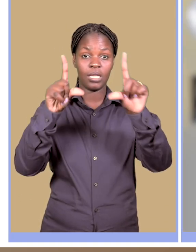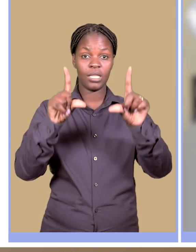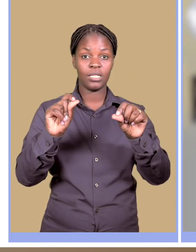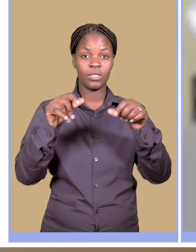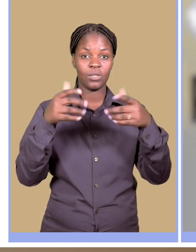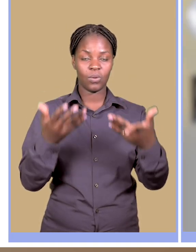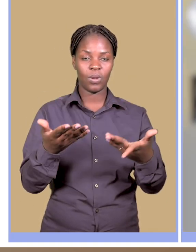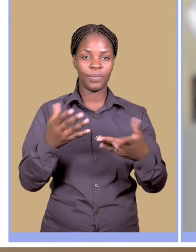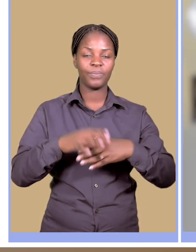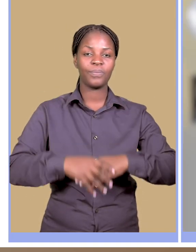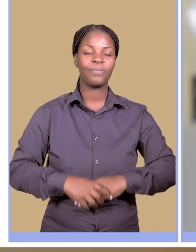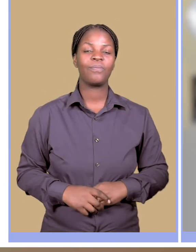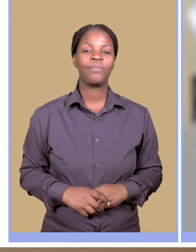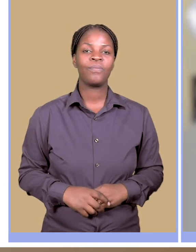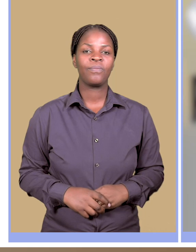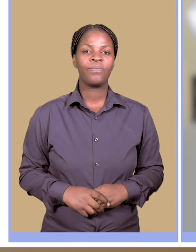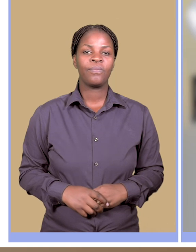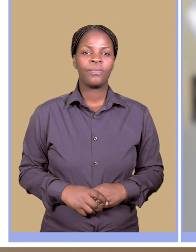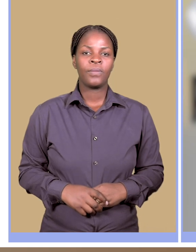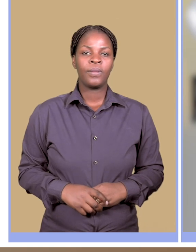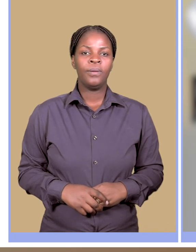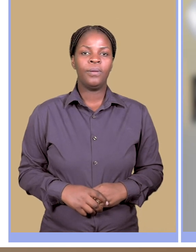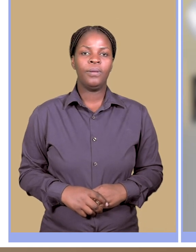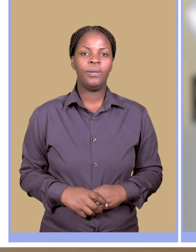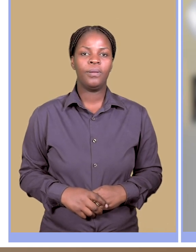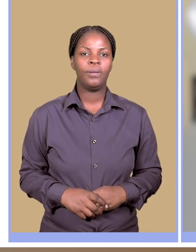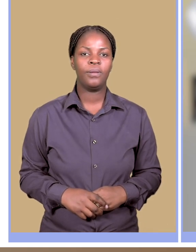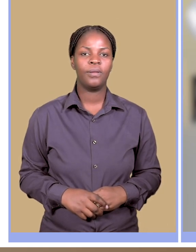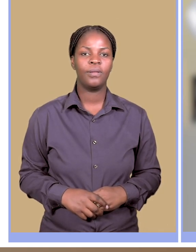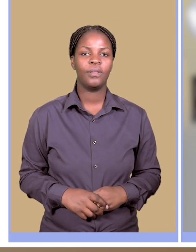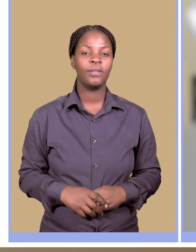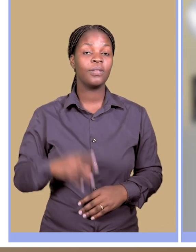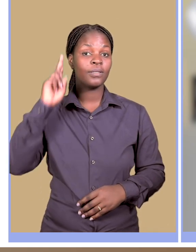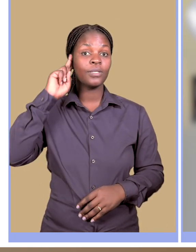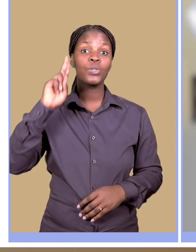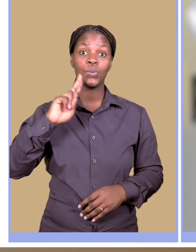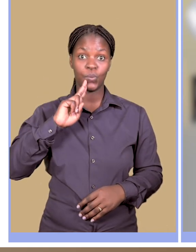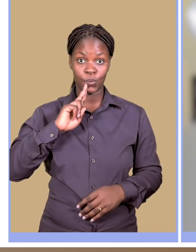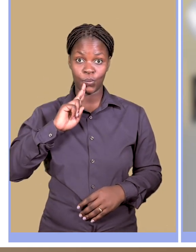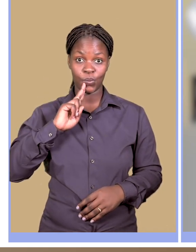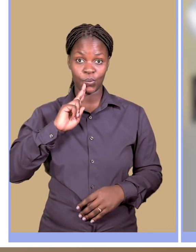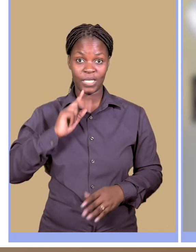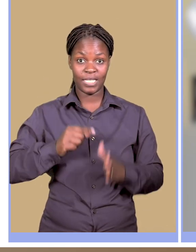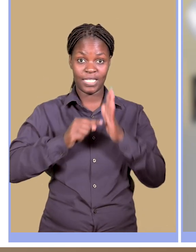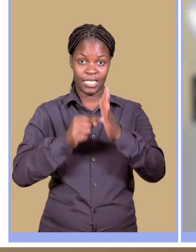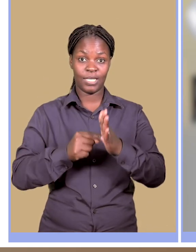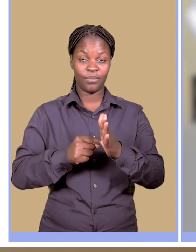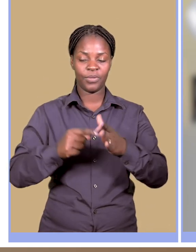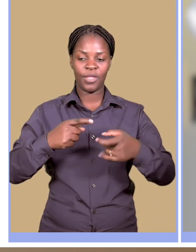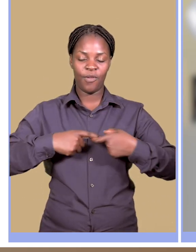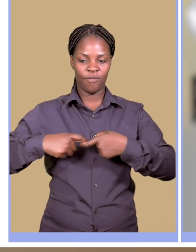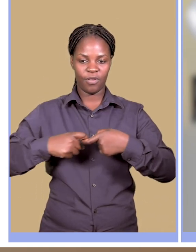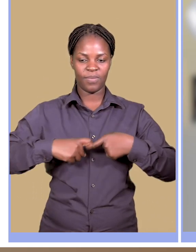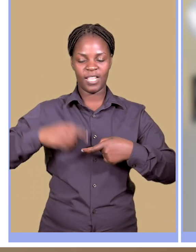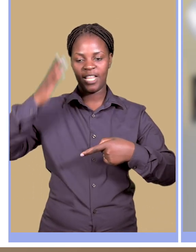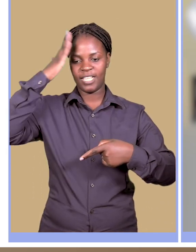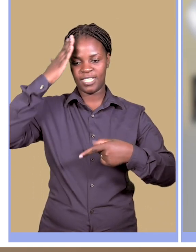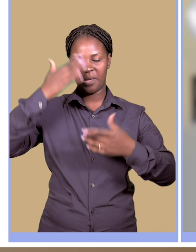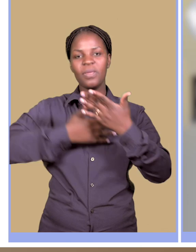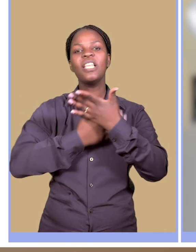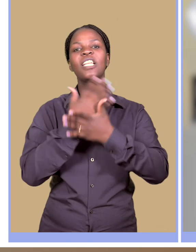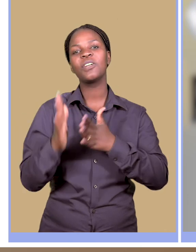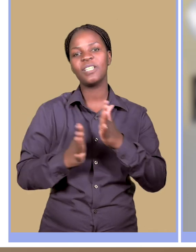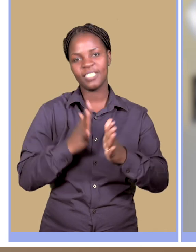questão de surdo, neste caso, que famílias que conhecem a língua de sinais podem